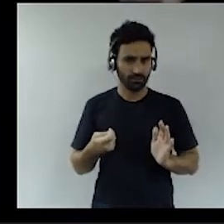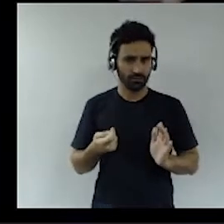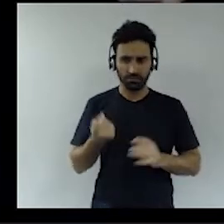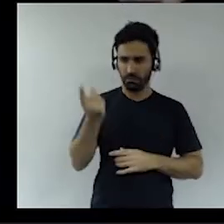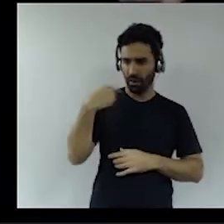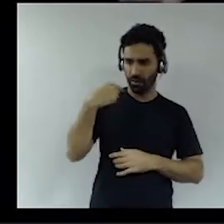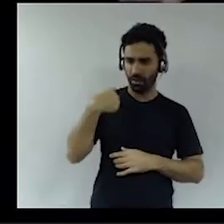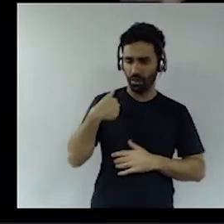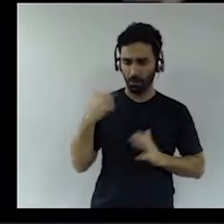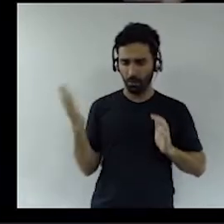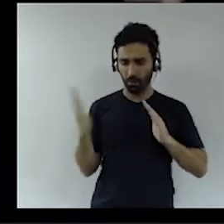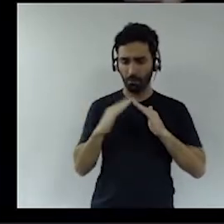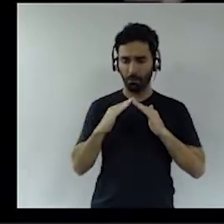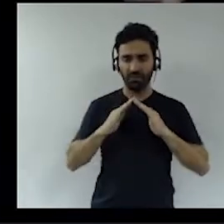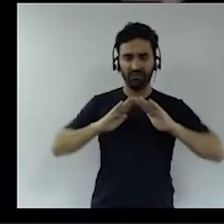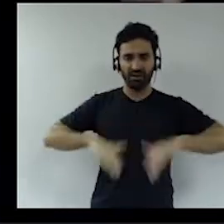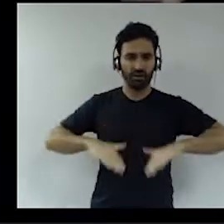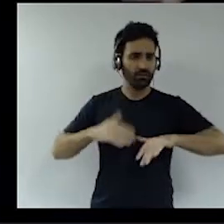conduta.